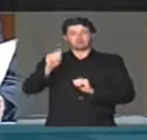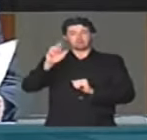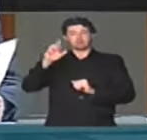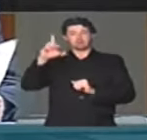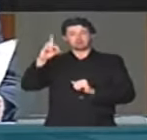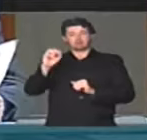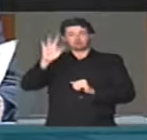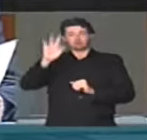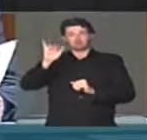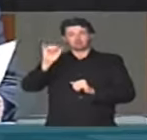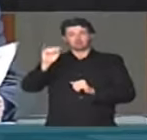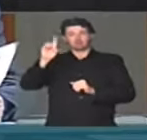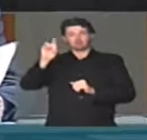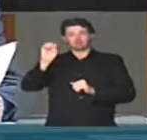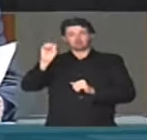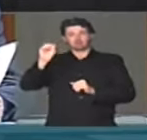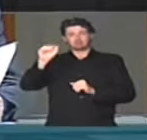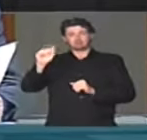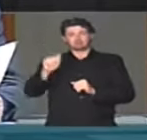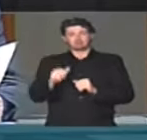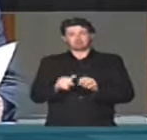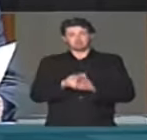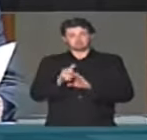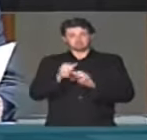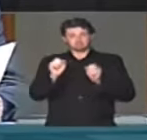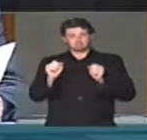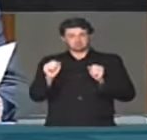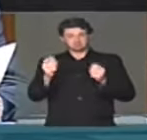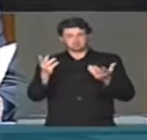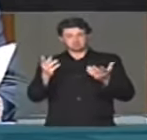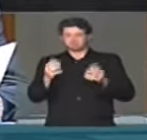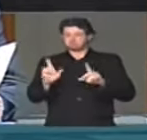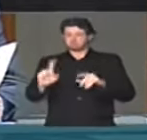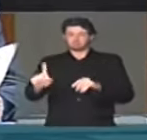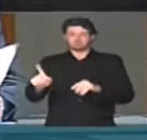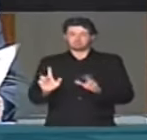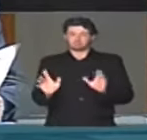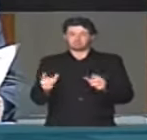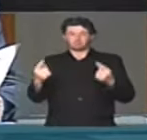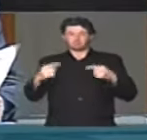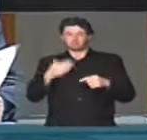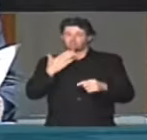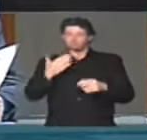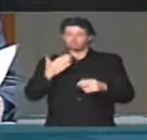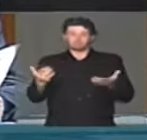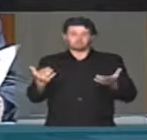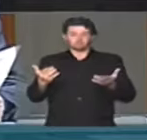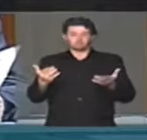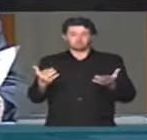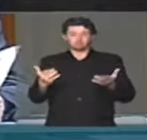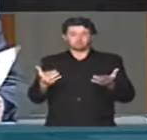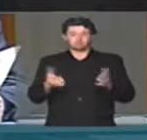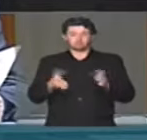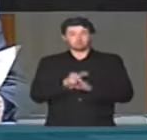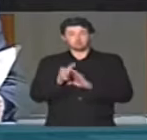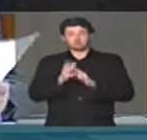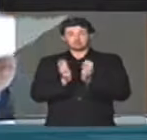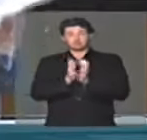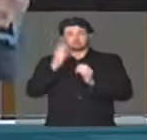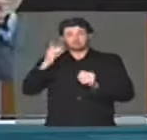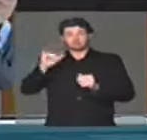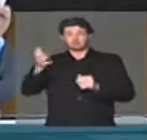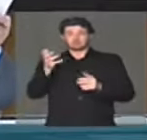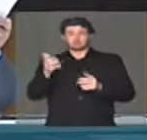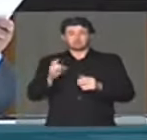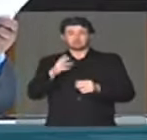Arnaldo Faria de Sá, por acaso. Posso encaminhar? Não, é contra ou a favor, você estava escrito contra. Agora é orientação de bancada,